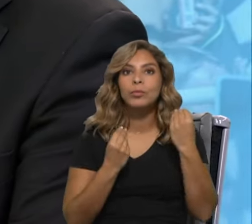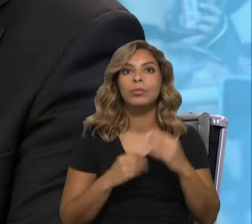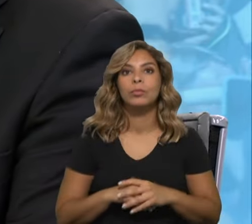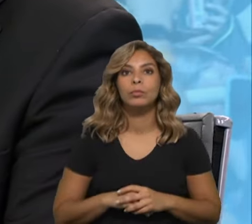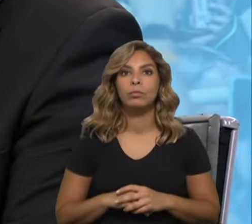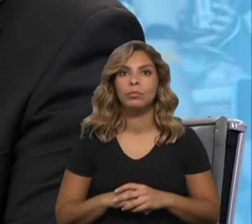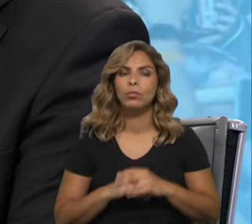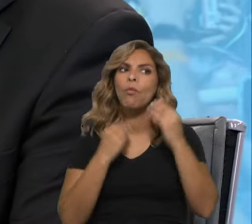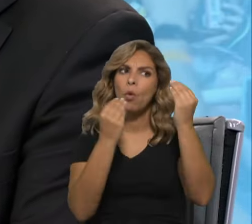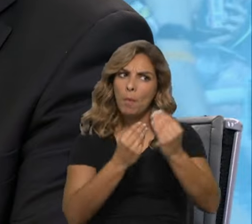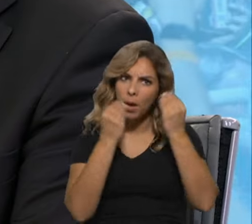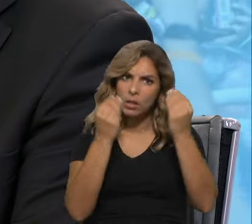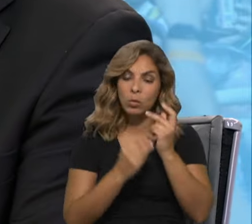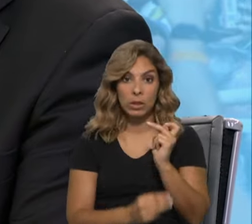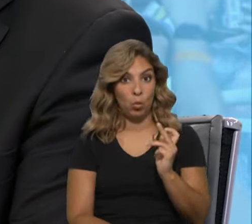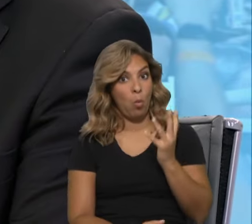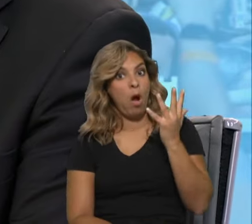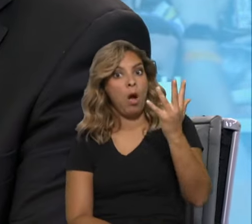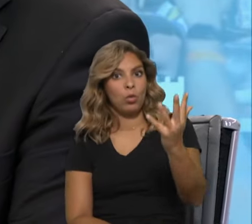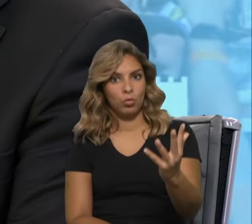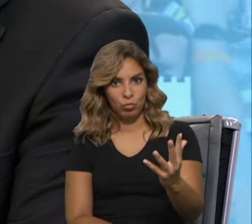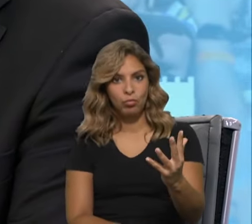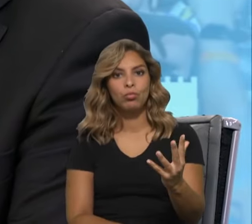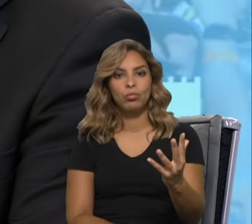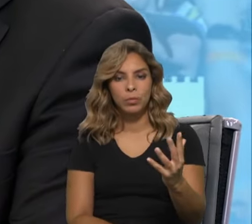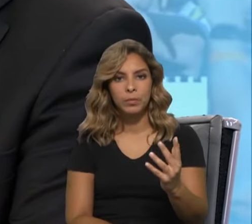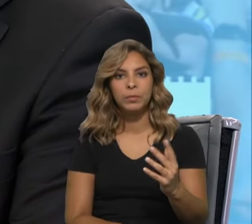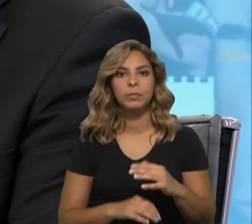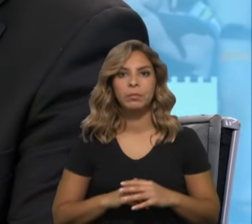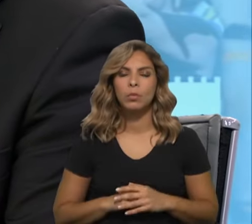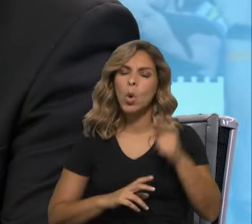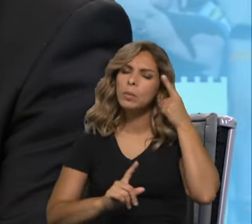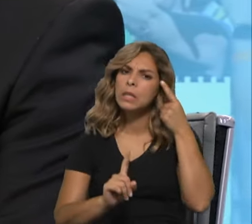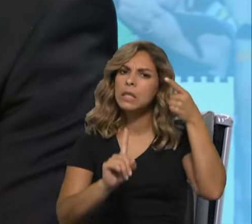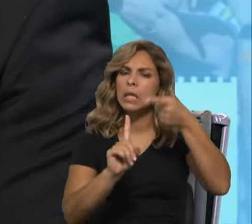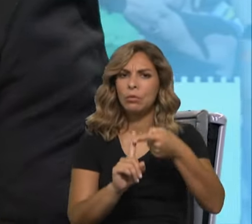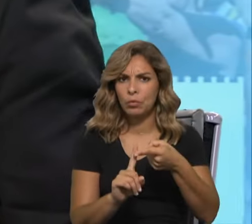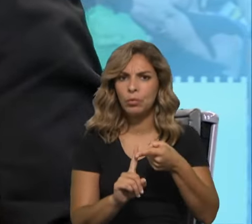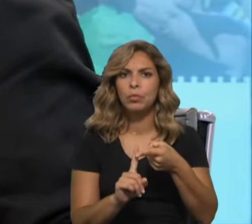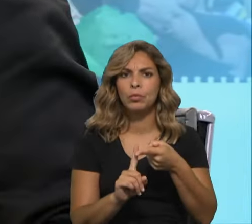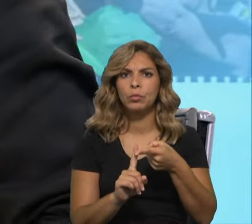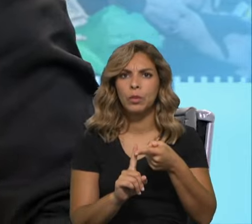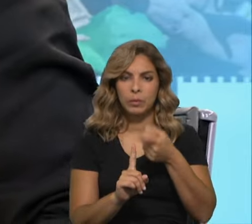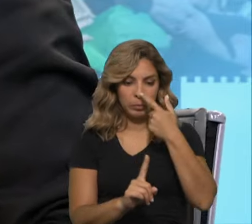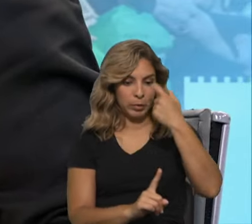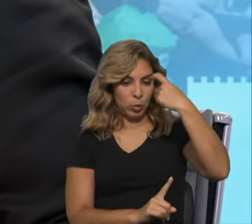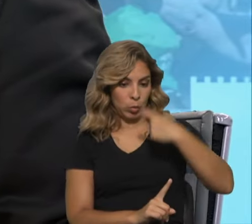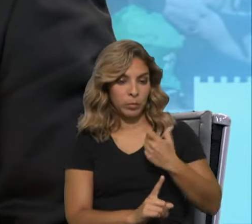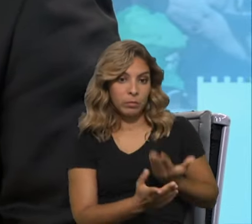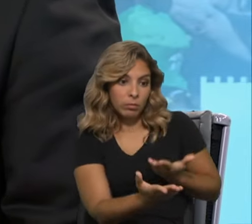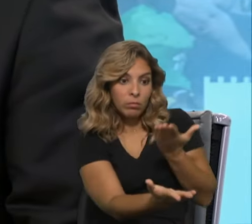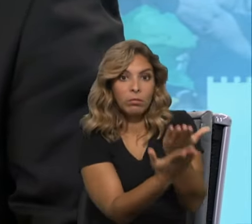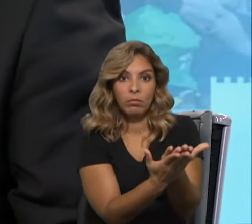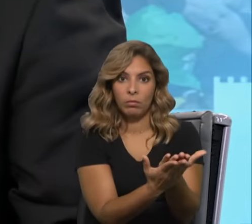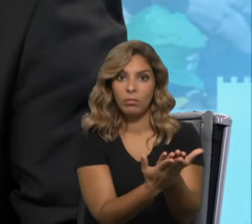pequeno, são 5 anos, que servem para que o candidato